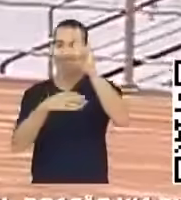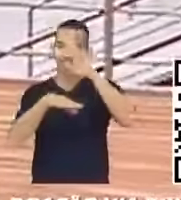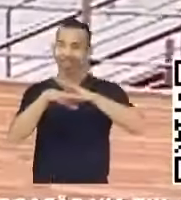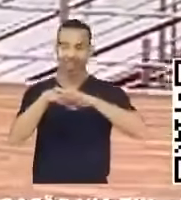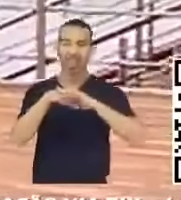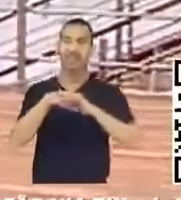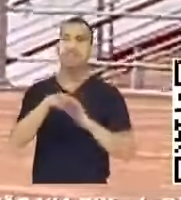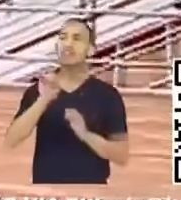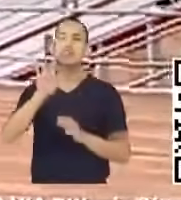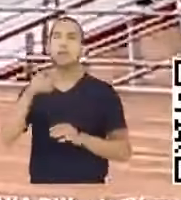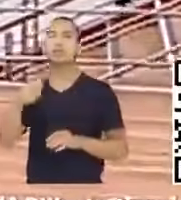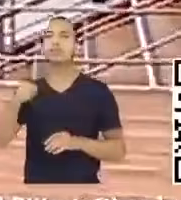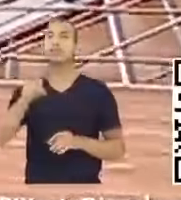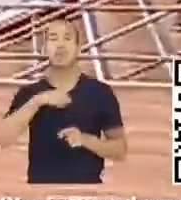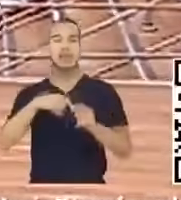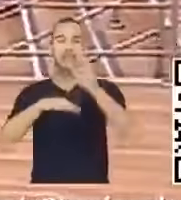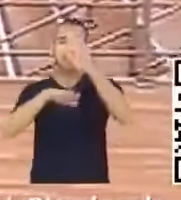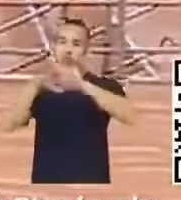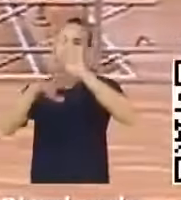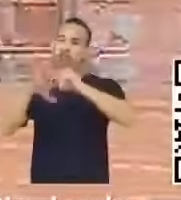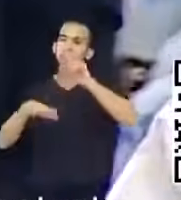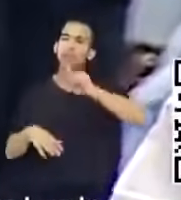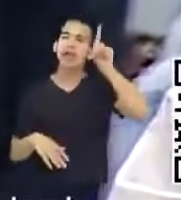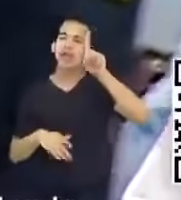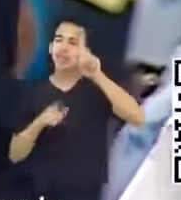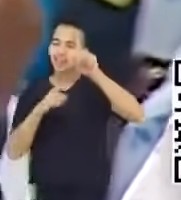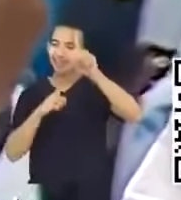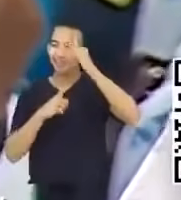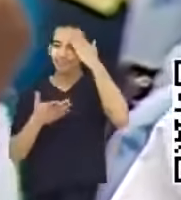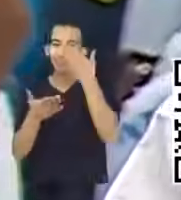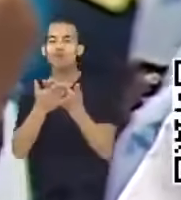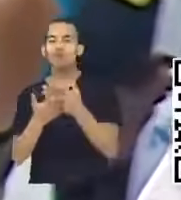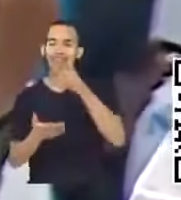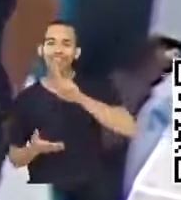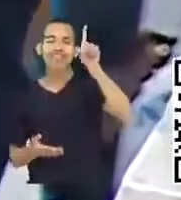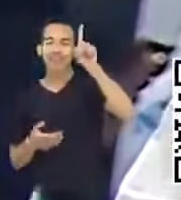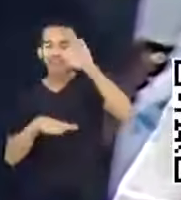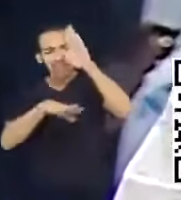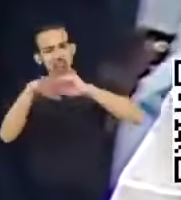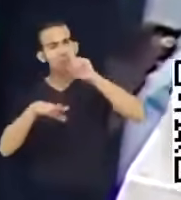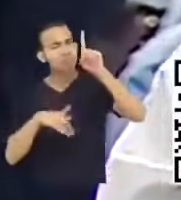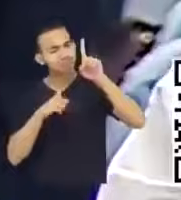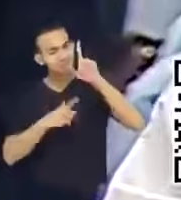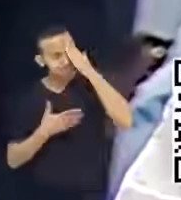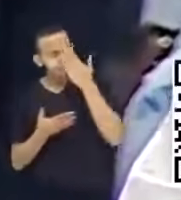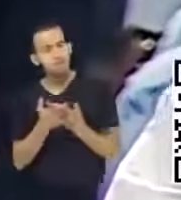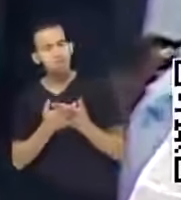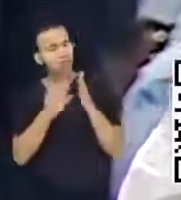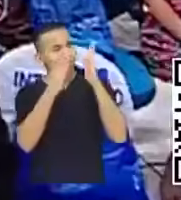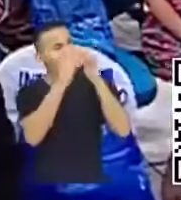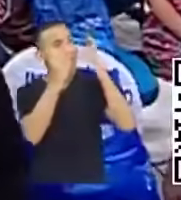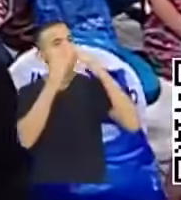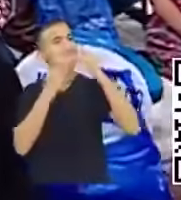Bastando apenas que você chame por ele a chamar por e ligas